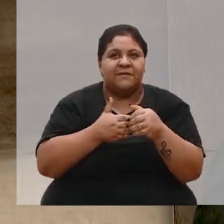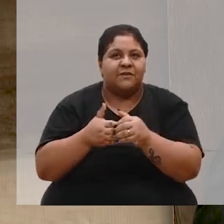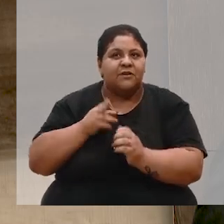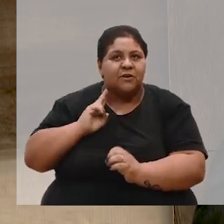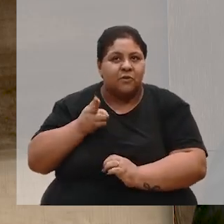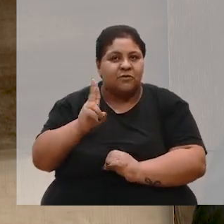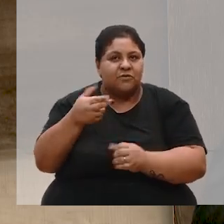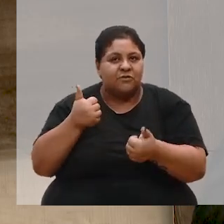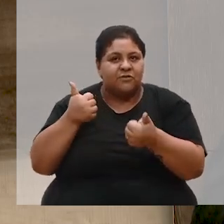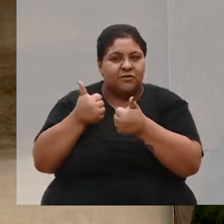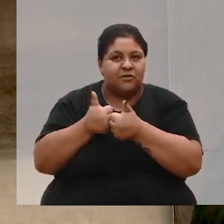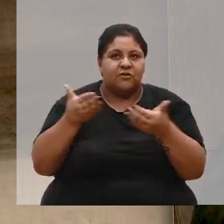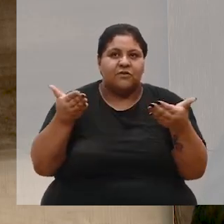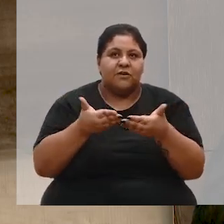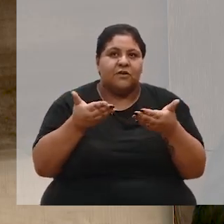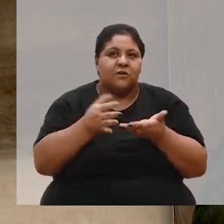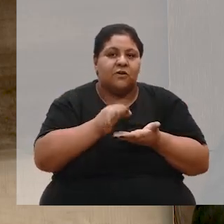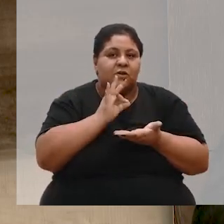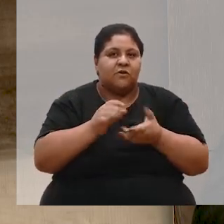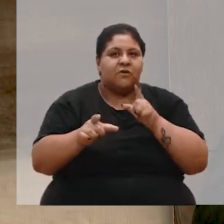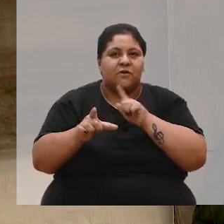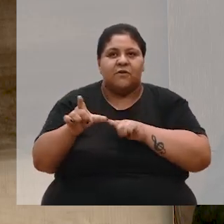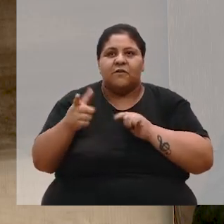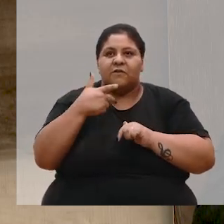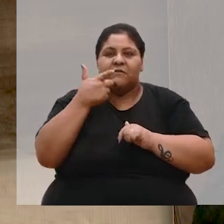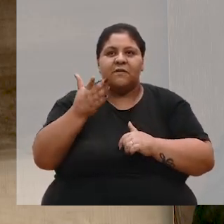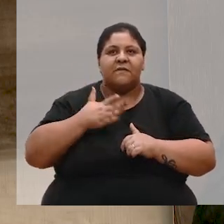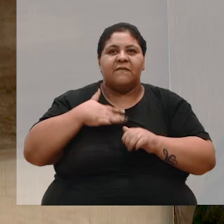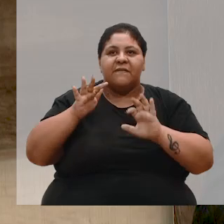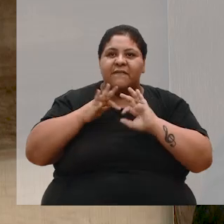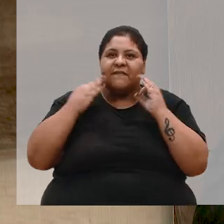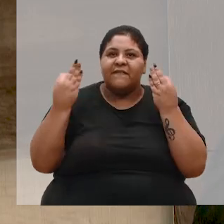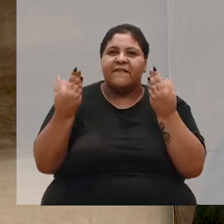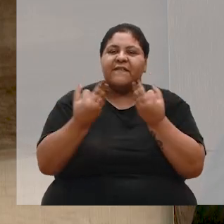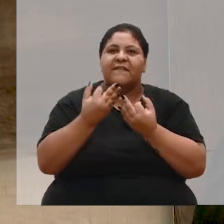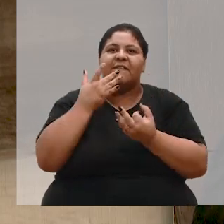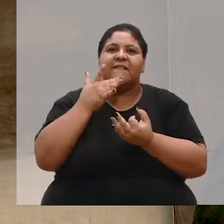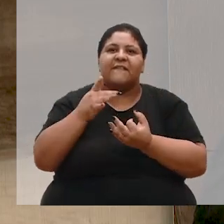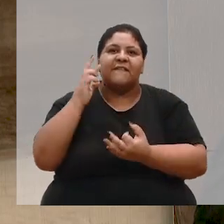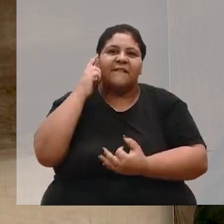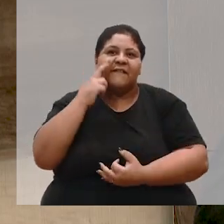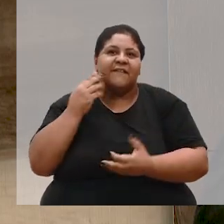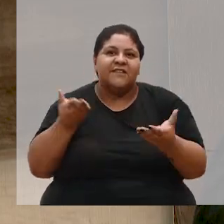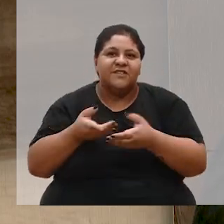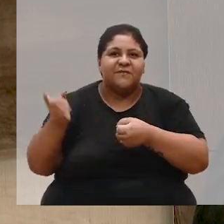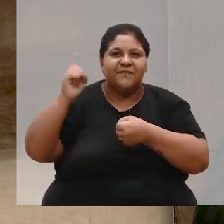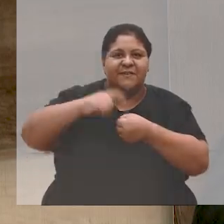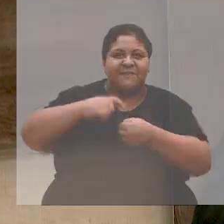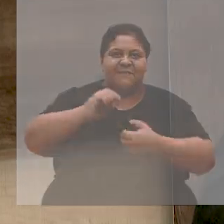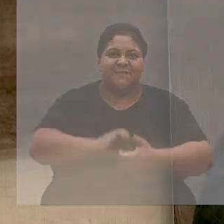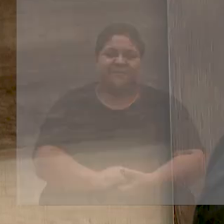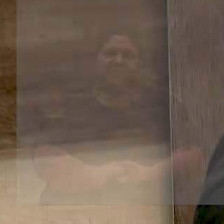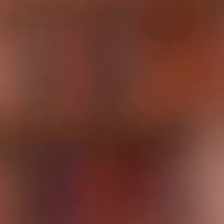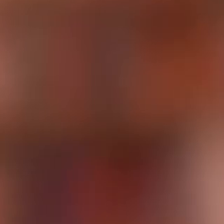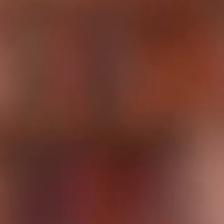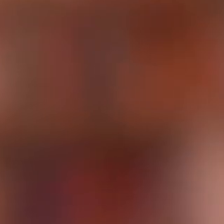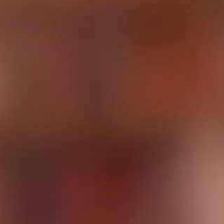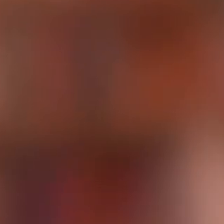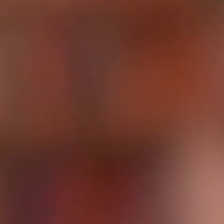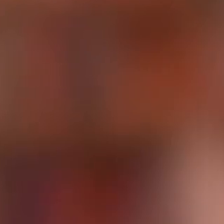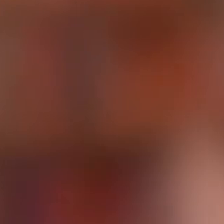acompanhando, continuem aí. Hoje o Café com Letras tratando de minha família em tons de rosa. Já voltamos.